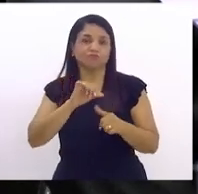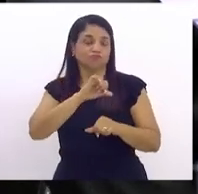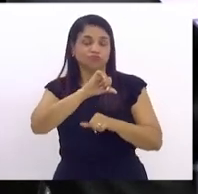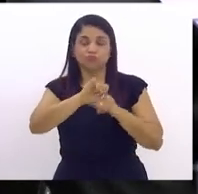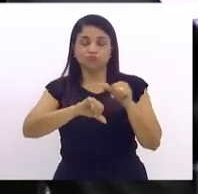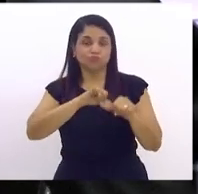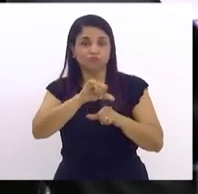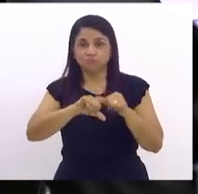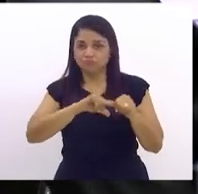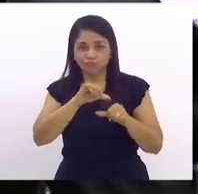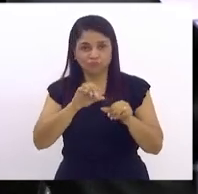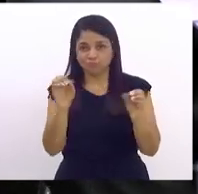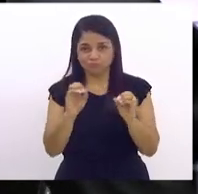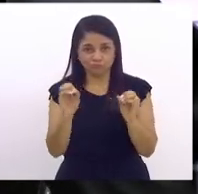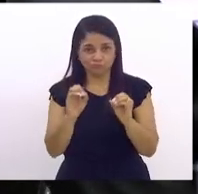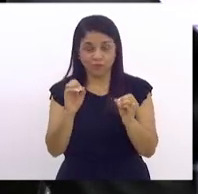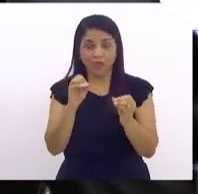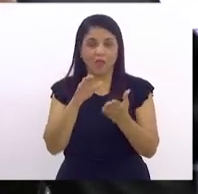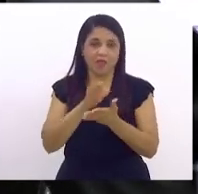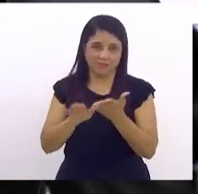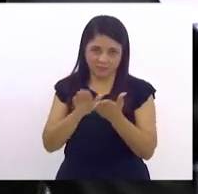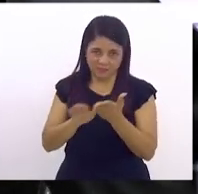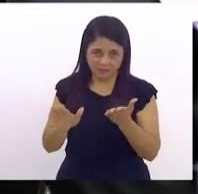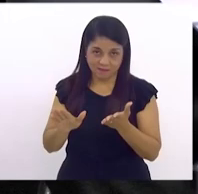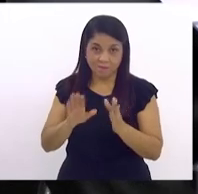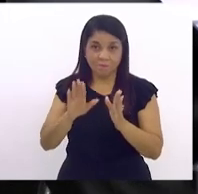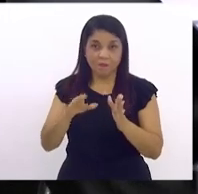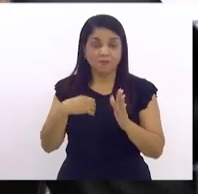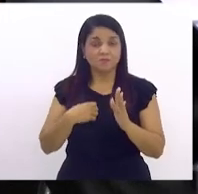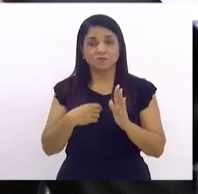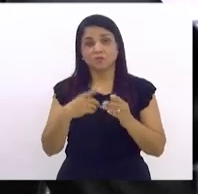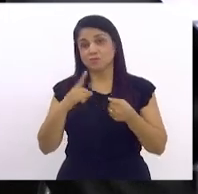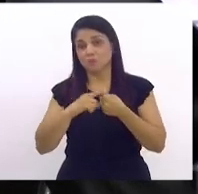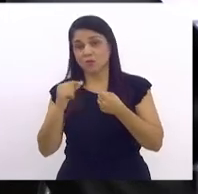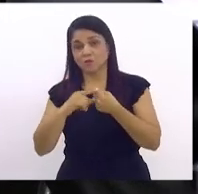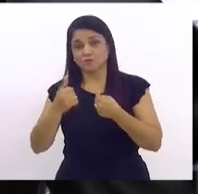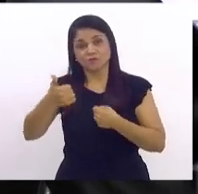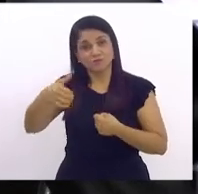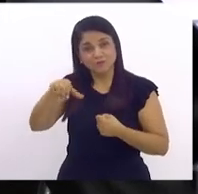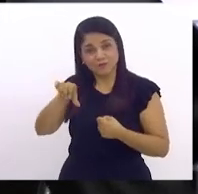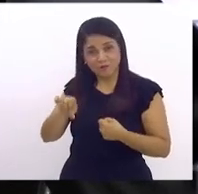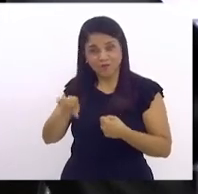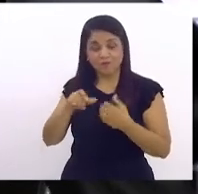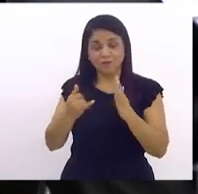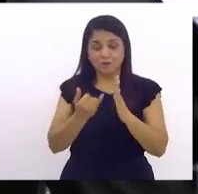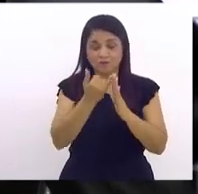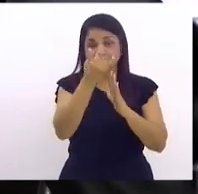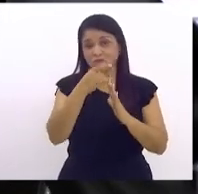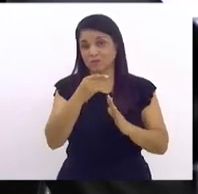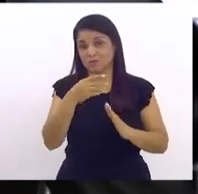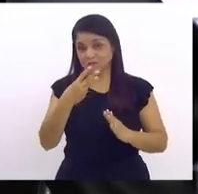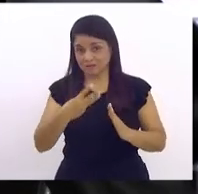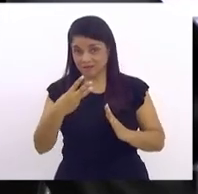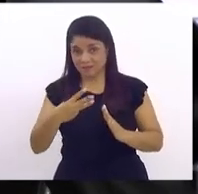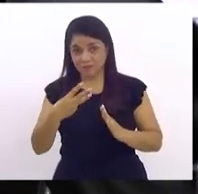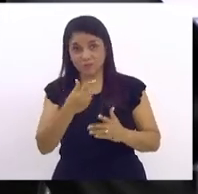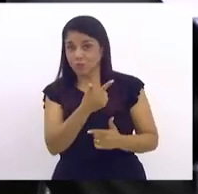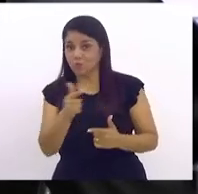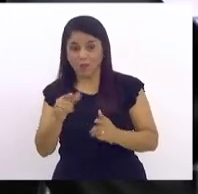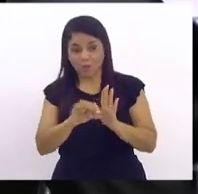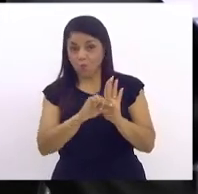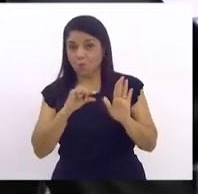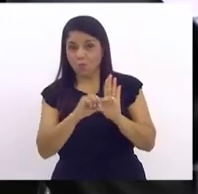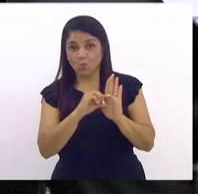própria redação dele não se remete nem ao artigo 19, nem ao inciso terceiro. Então, teria que... E